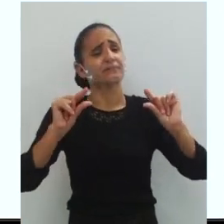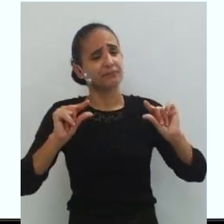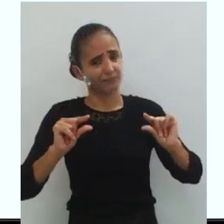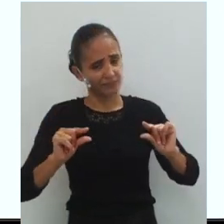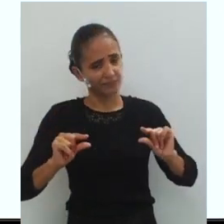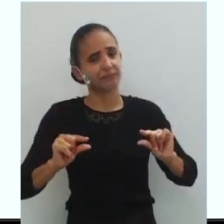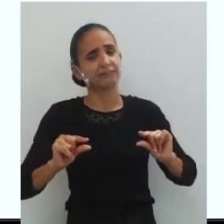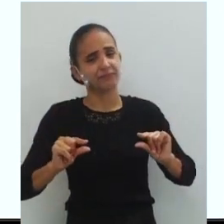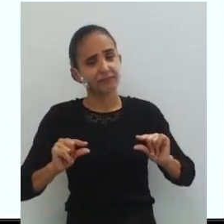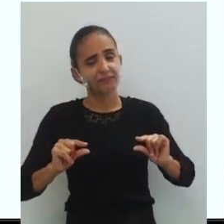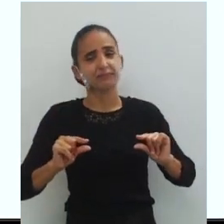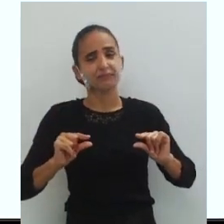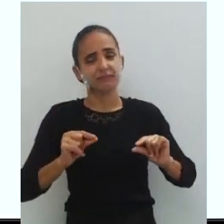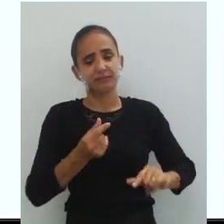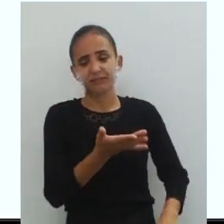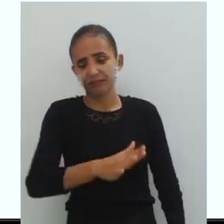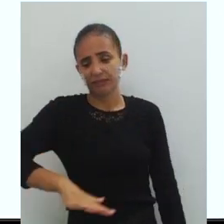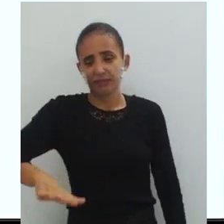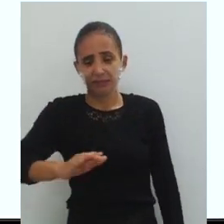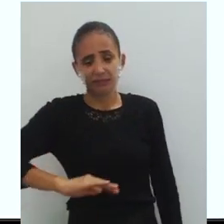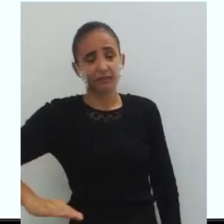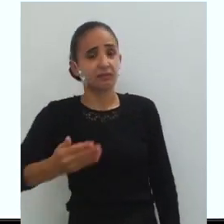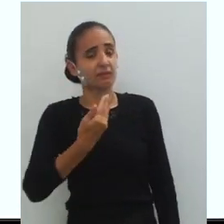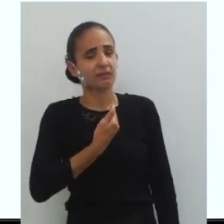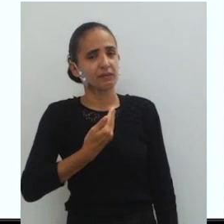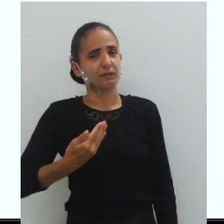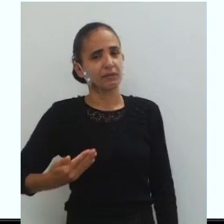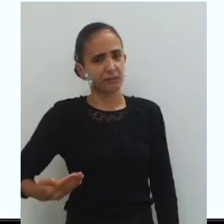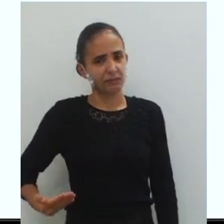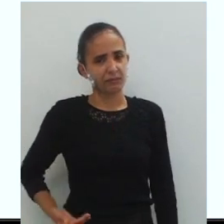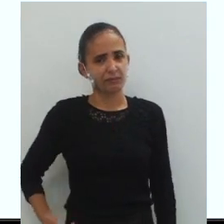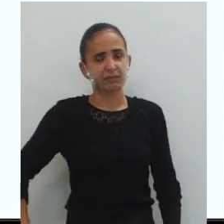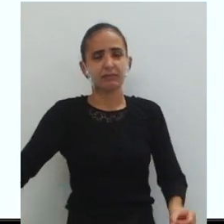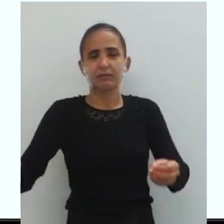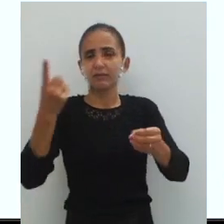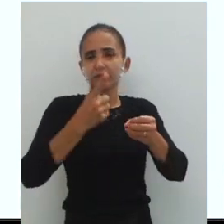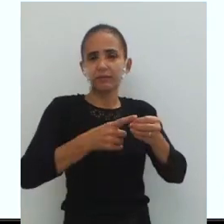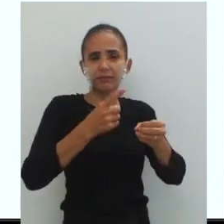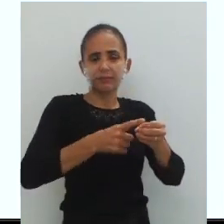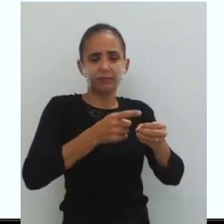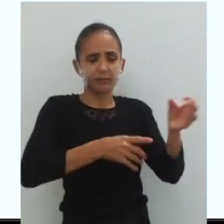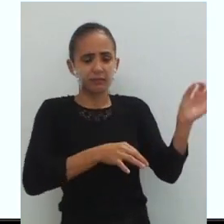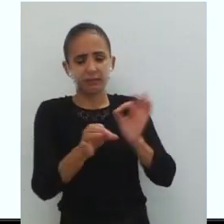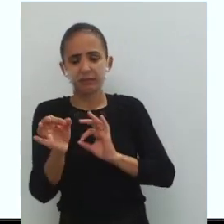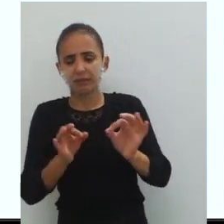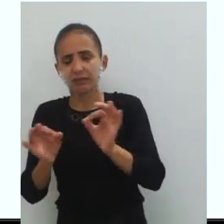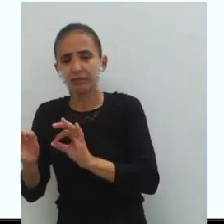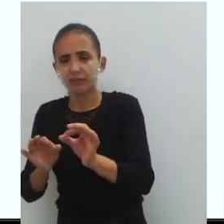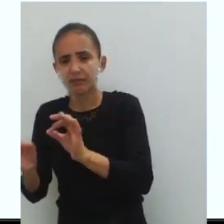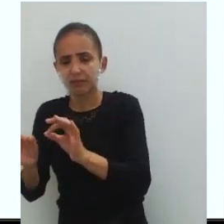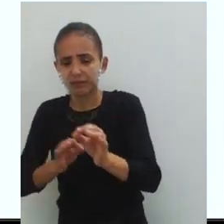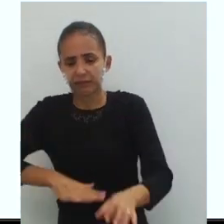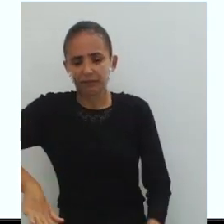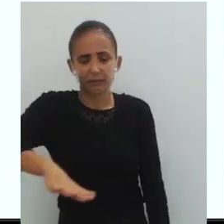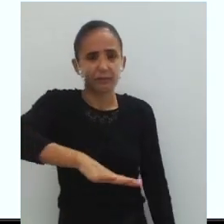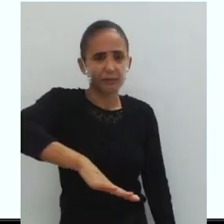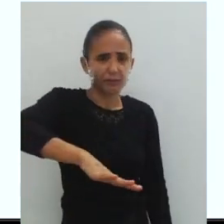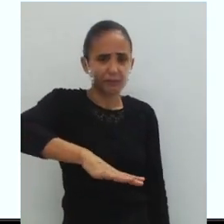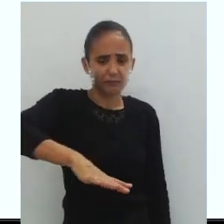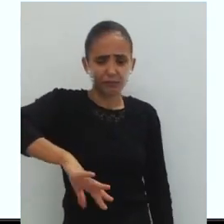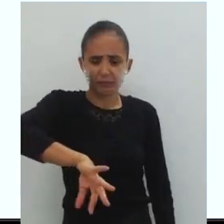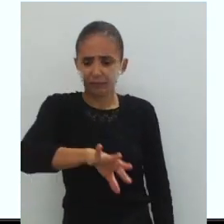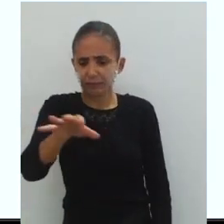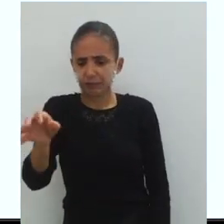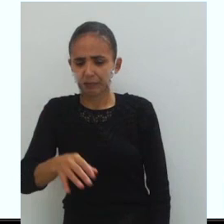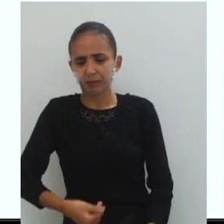condições financeiras. Então, o governo, os municípios, eles implementam esses biodigestores